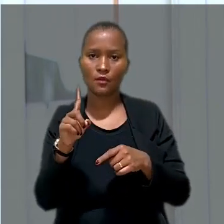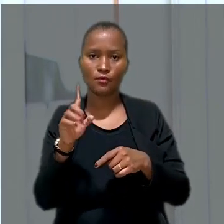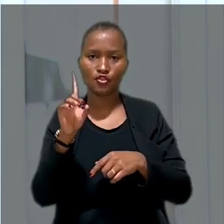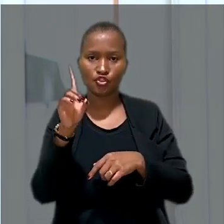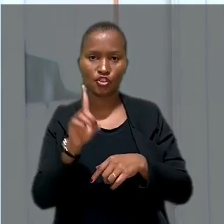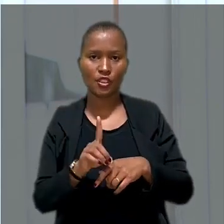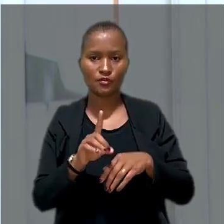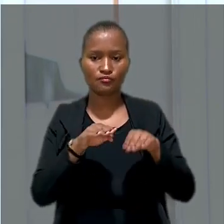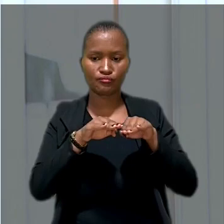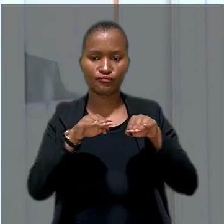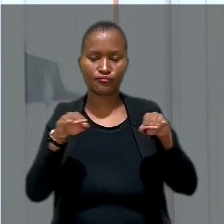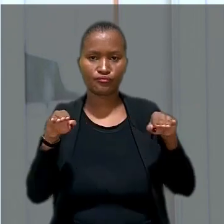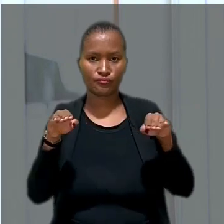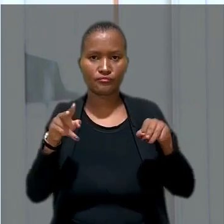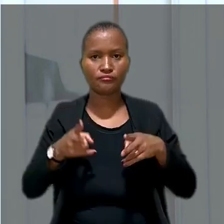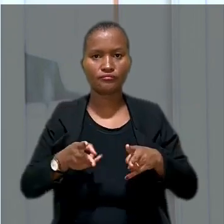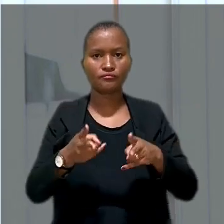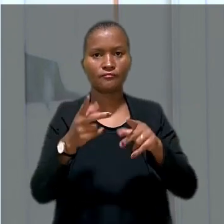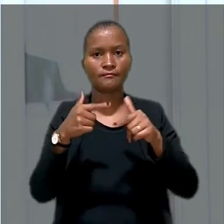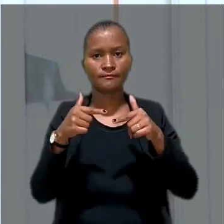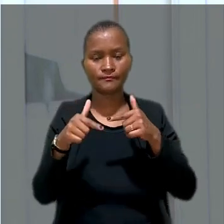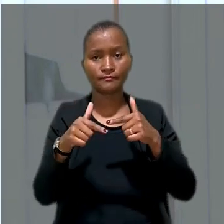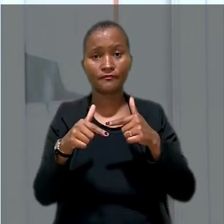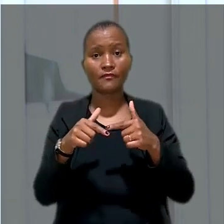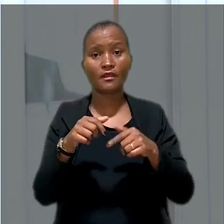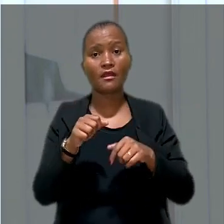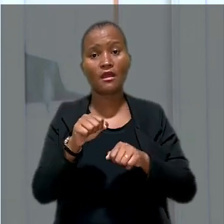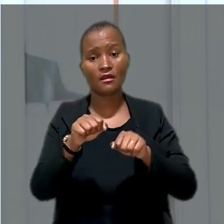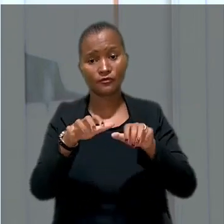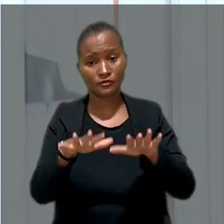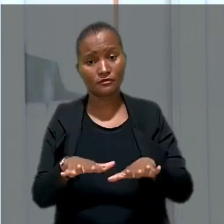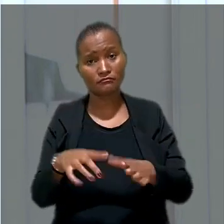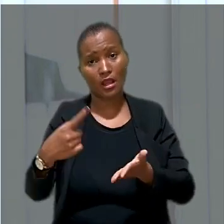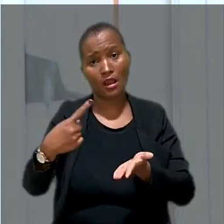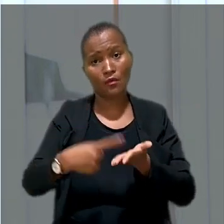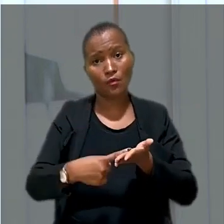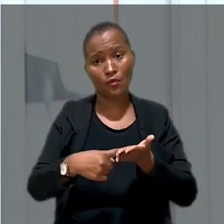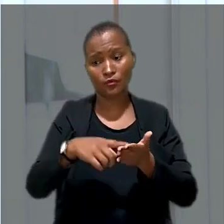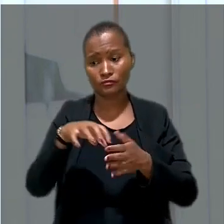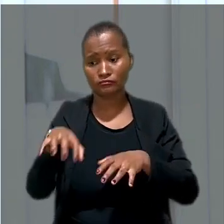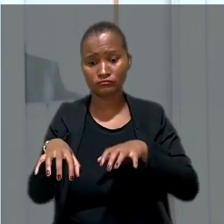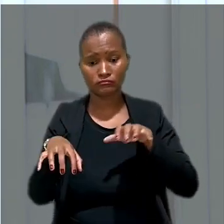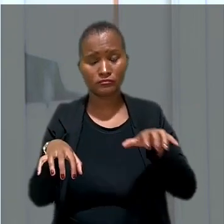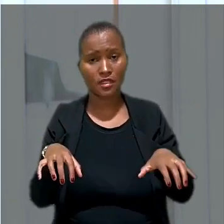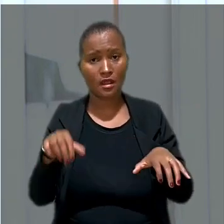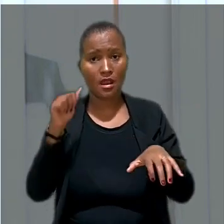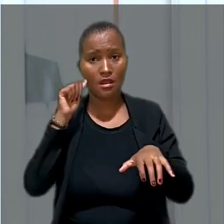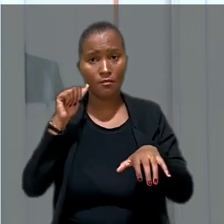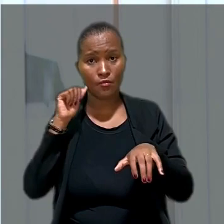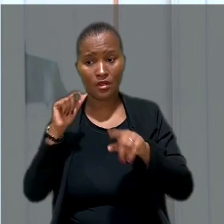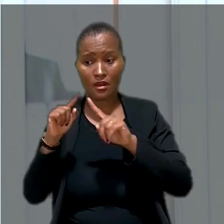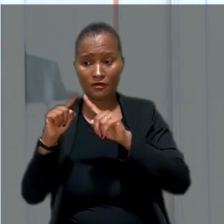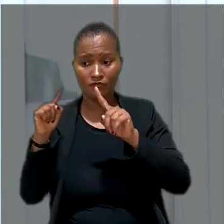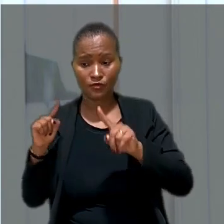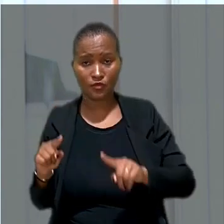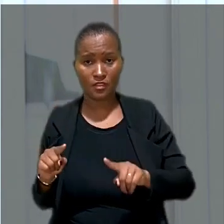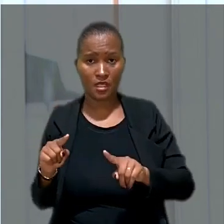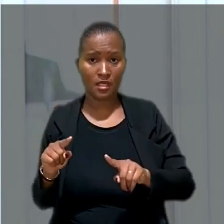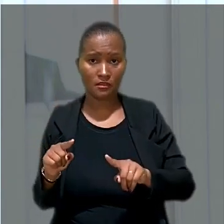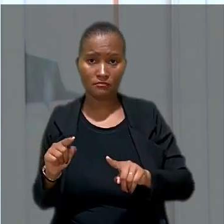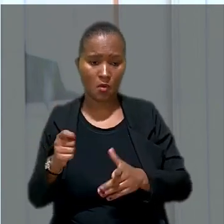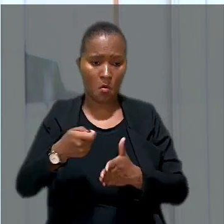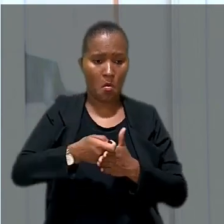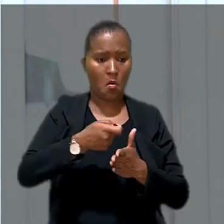ao direito à estabilidade. Na audiência, foi homologado acordo entre as partes, no qual a empregada liberava a